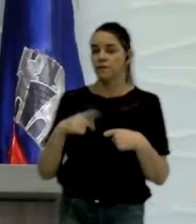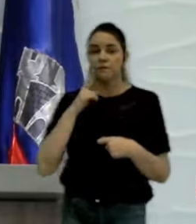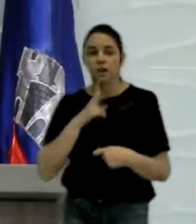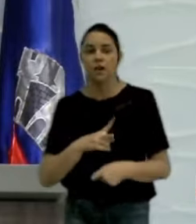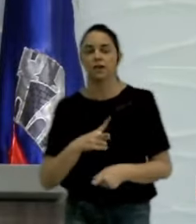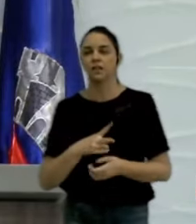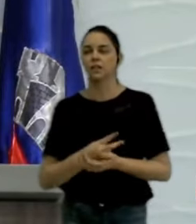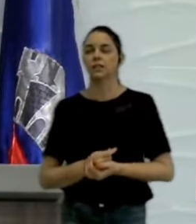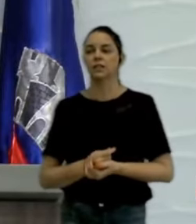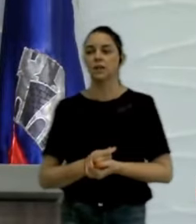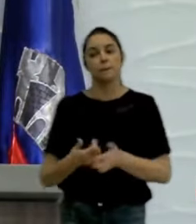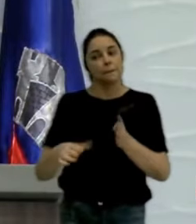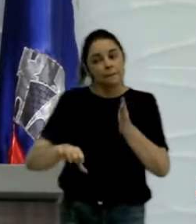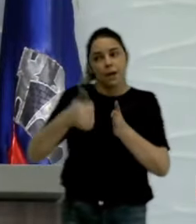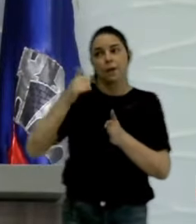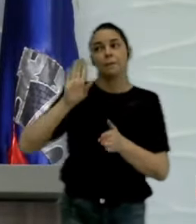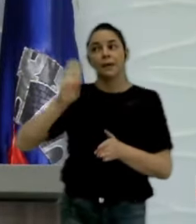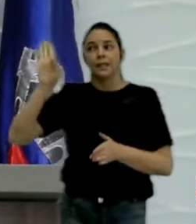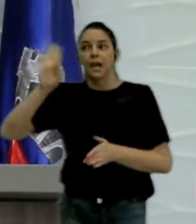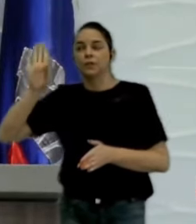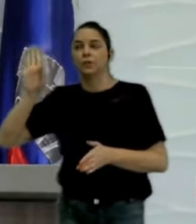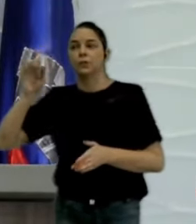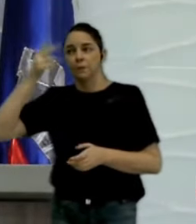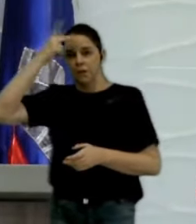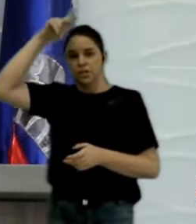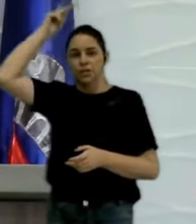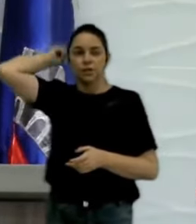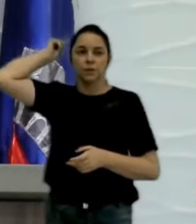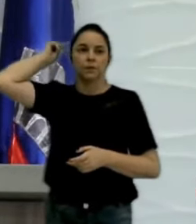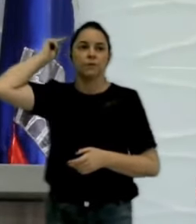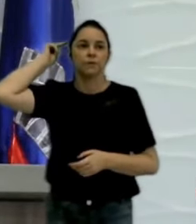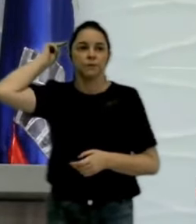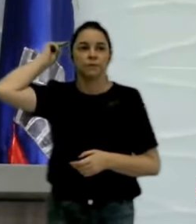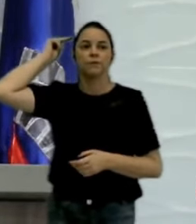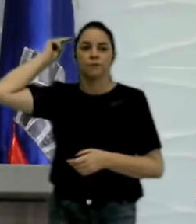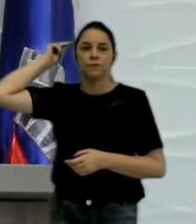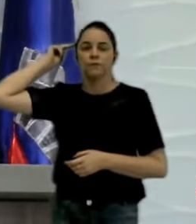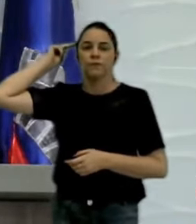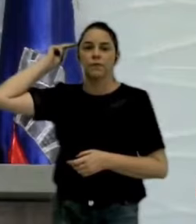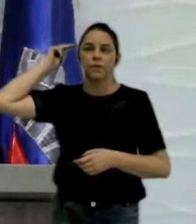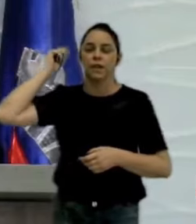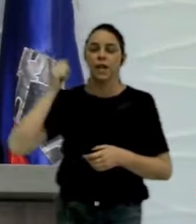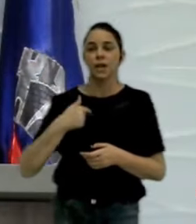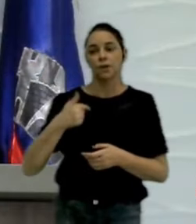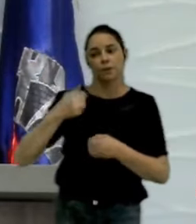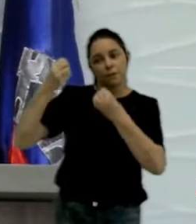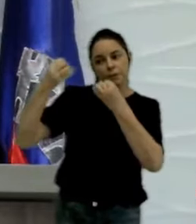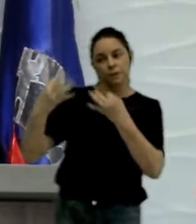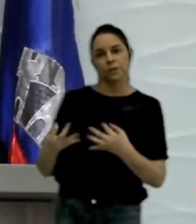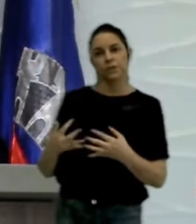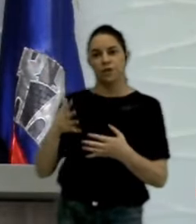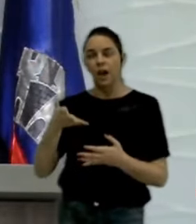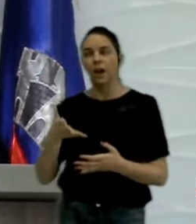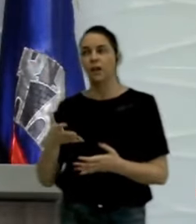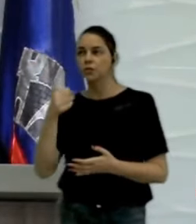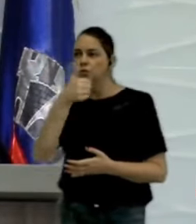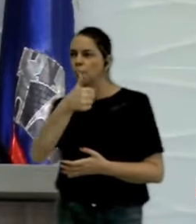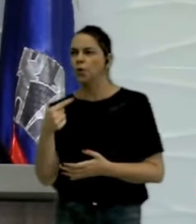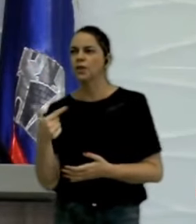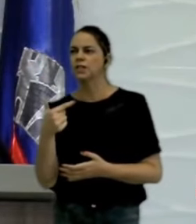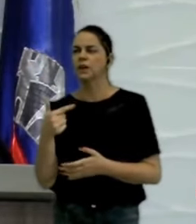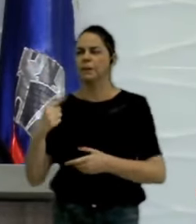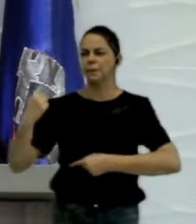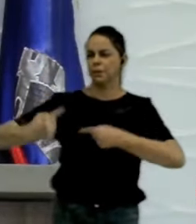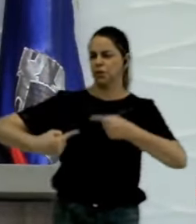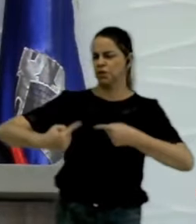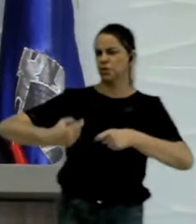fiz, eu estou no primeiro mandato, viu, colega Pachequinho? E naquele discurso eu disse: Eu já estou há uns 12 anos na política,